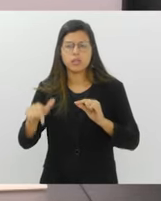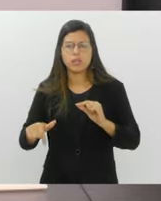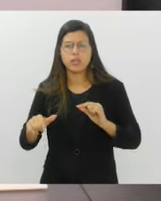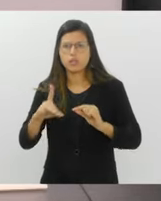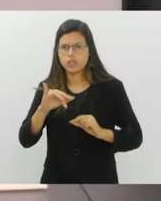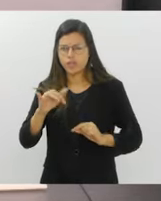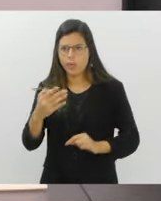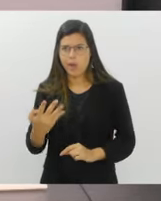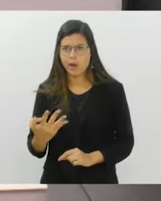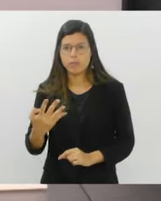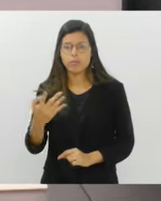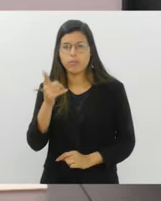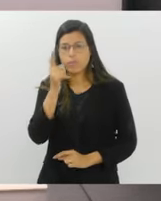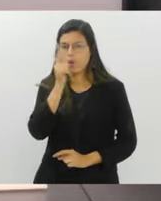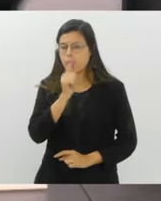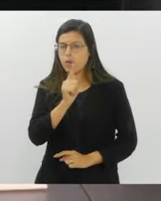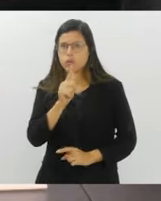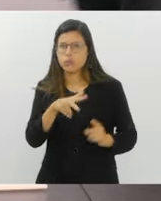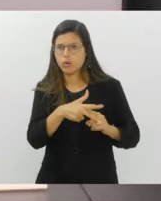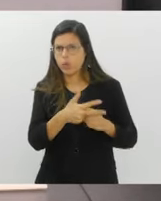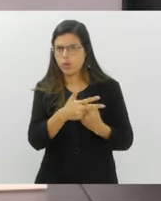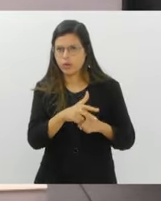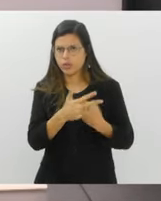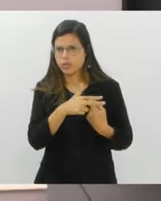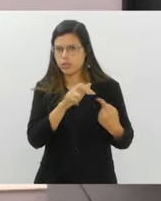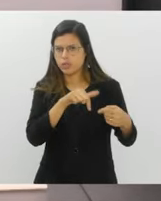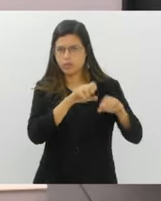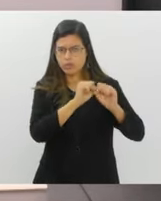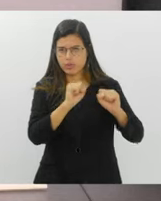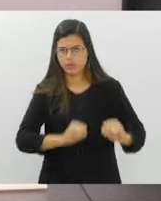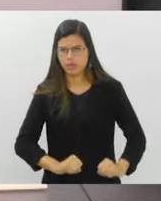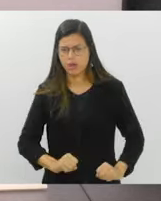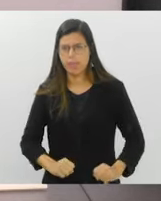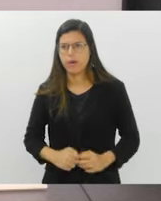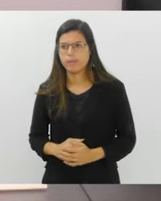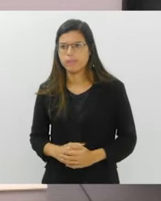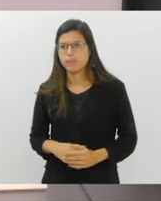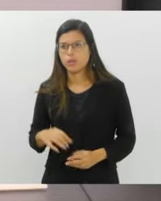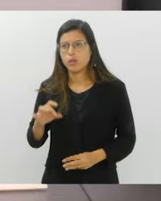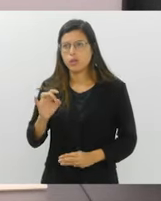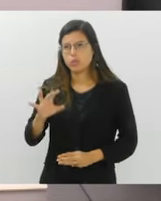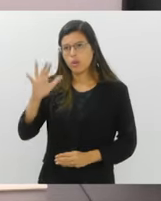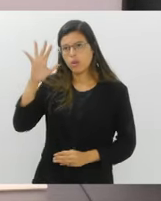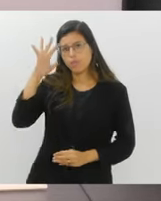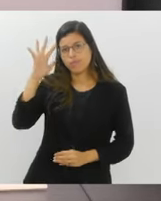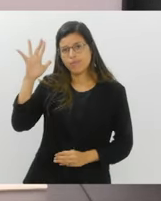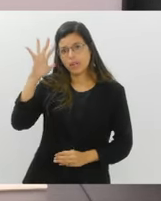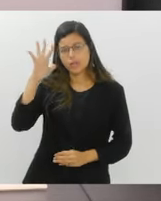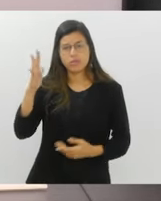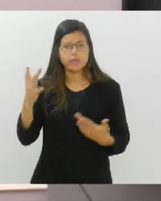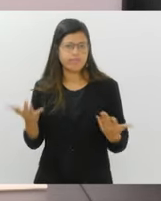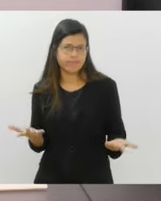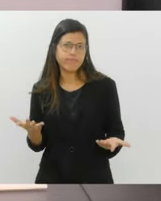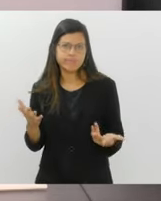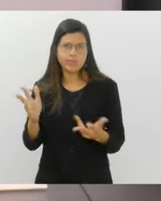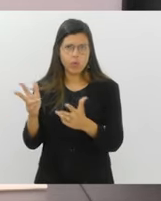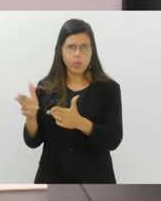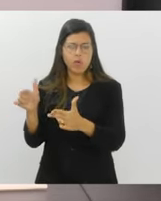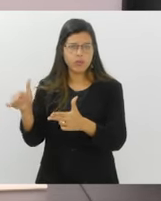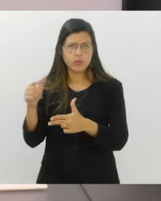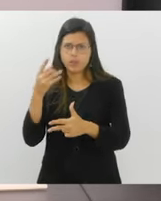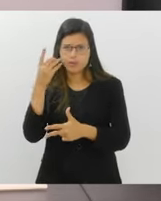do sistema. Bora. Eu imagino, eu só tenho que imaginar, como Vossa Excelência também. Se